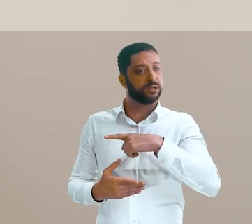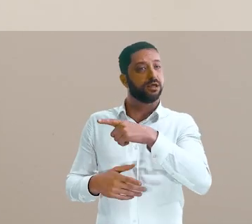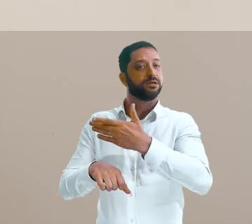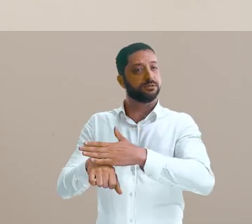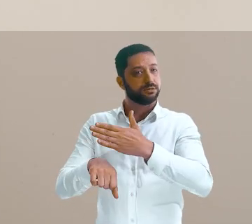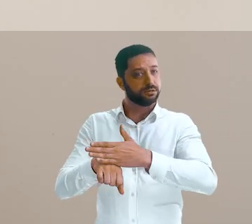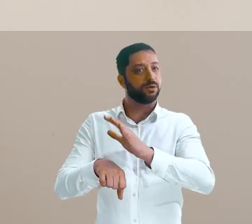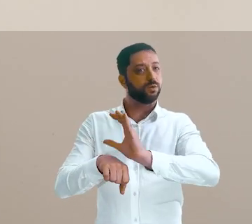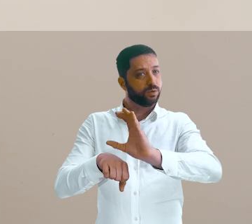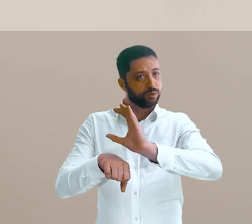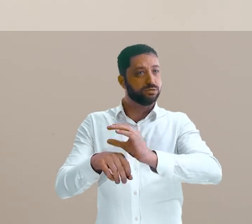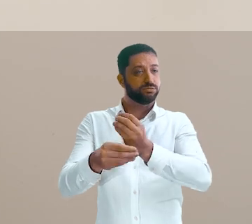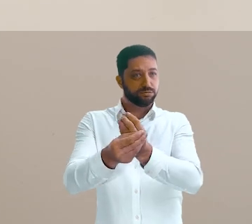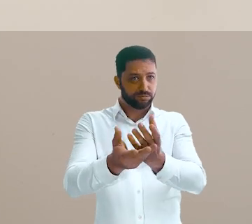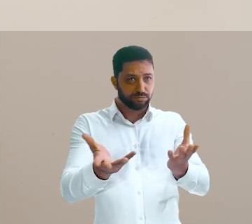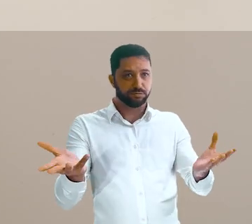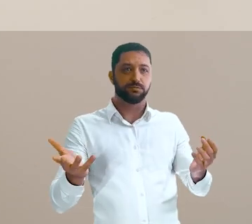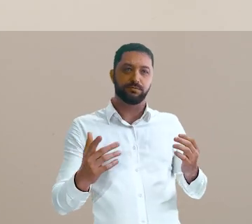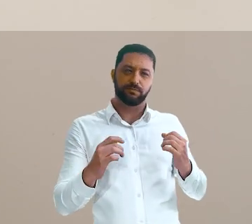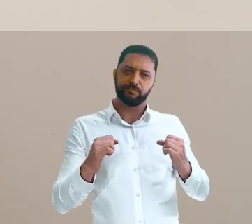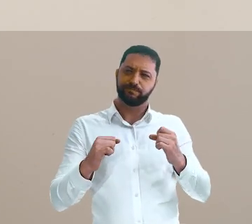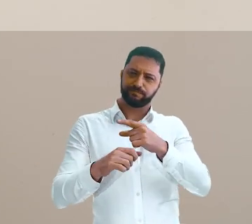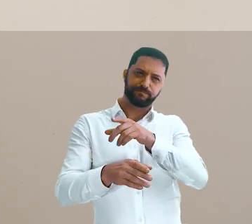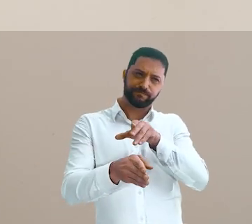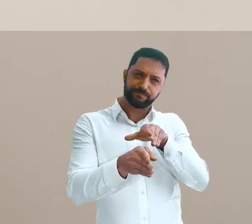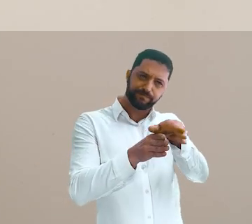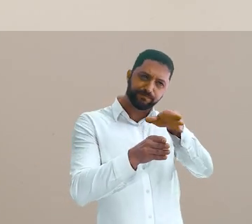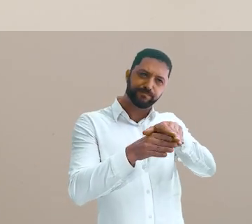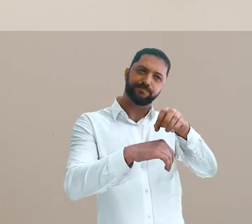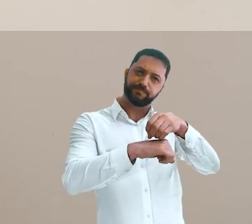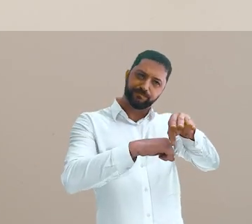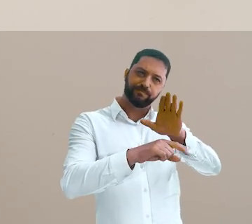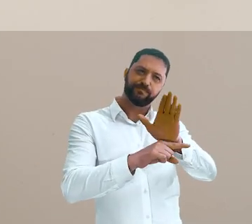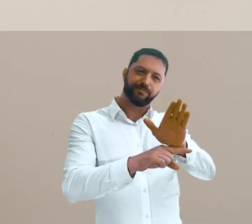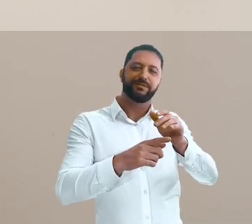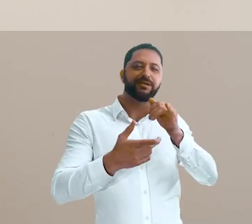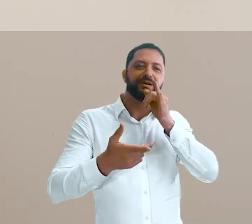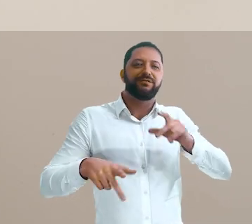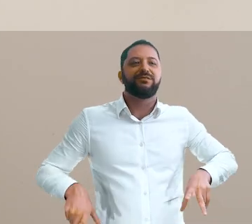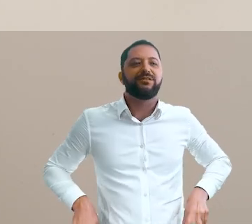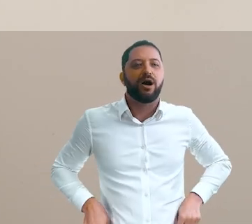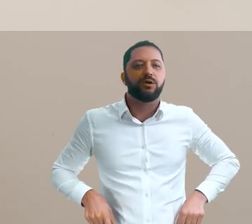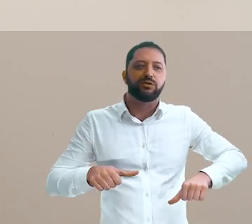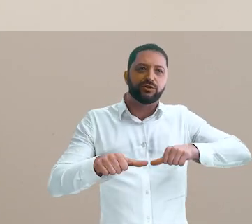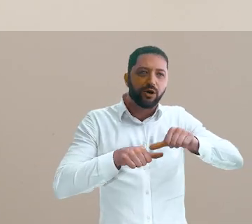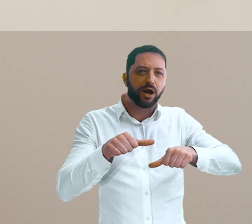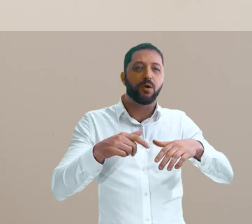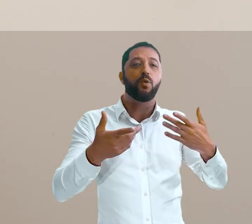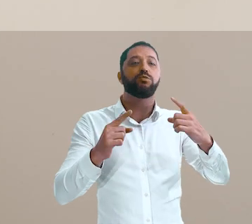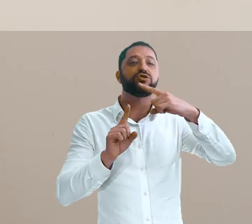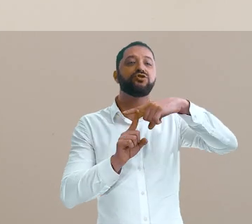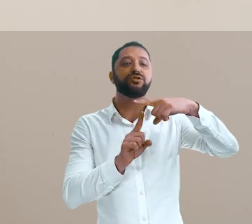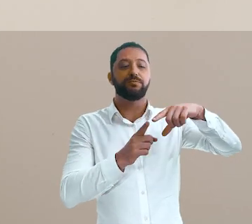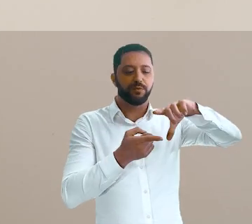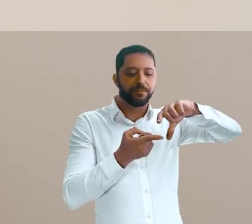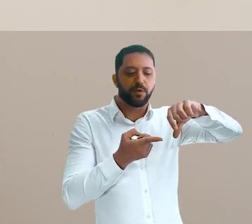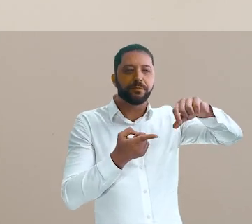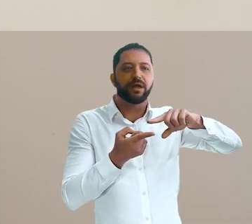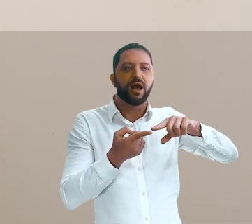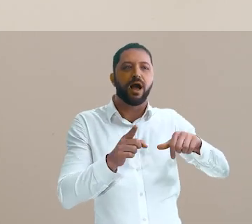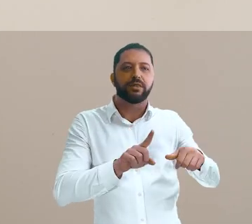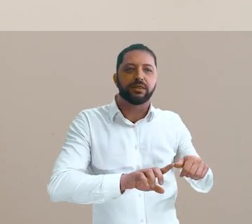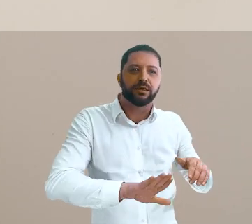hospitais normalmente fornecem, aonde você possa se orientar melhor, a trocar uma fralda, a que pomada